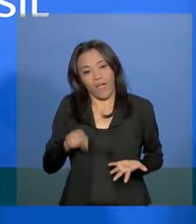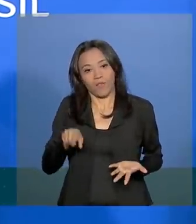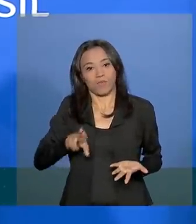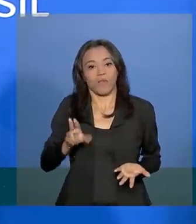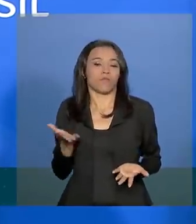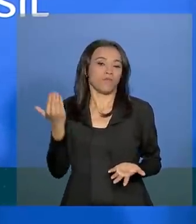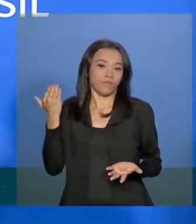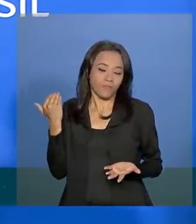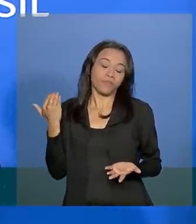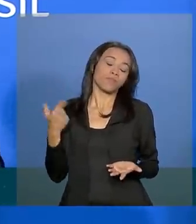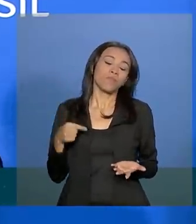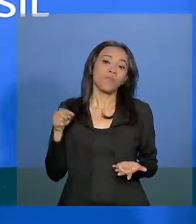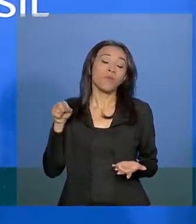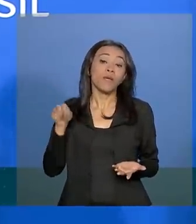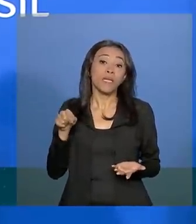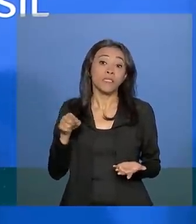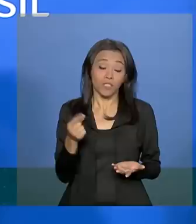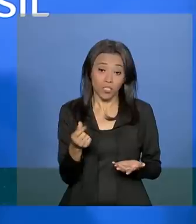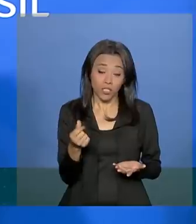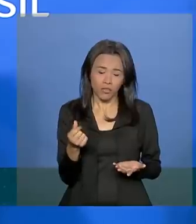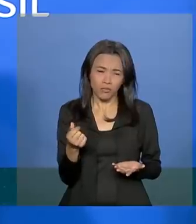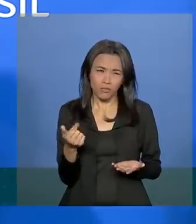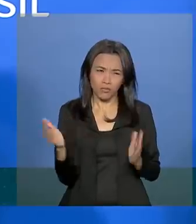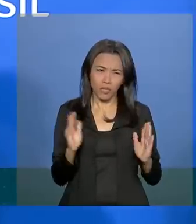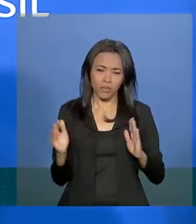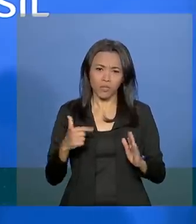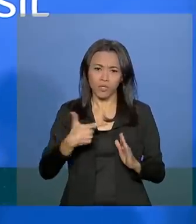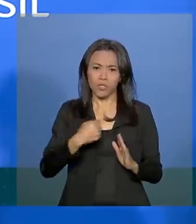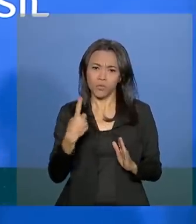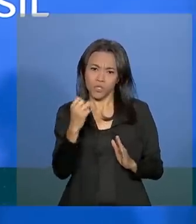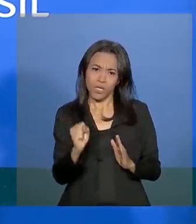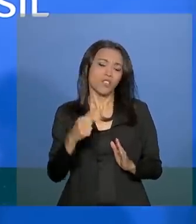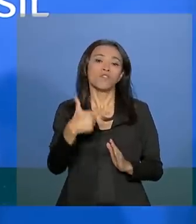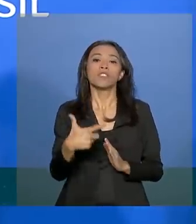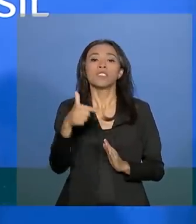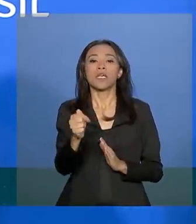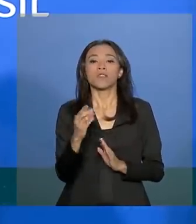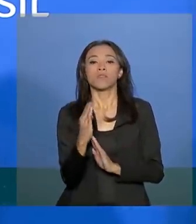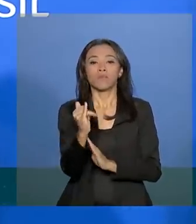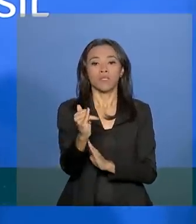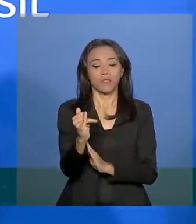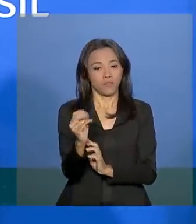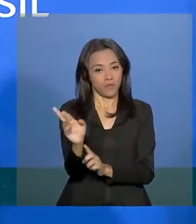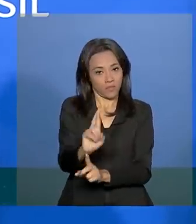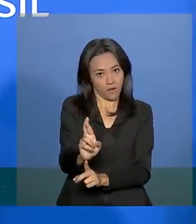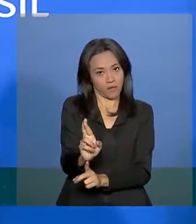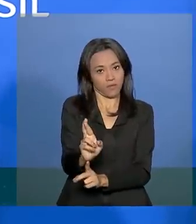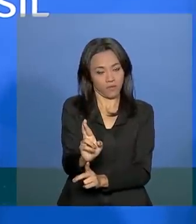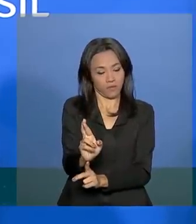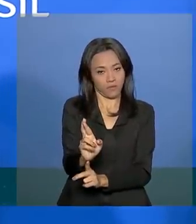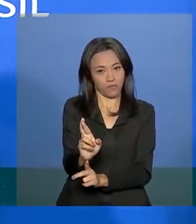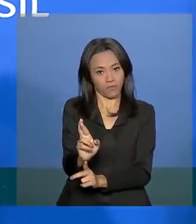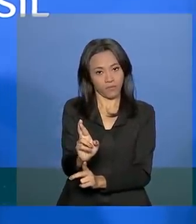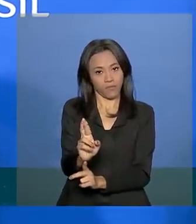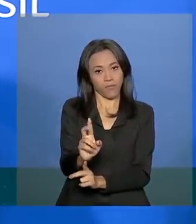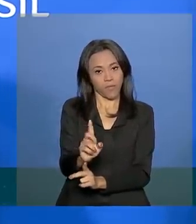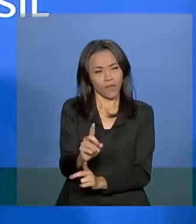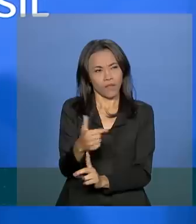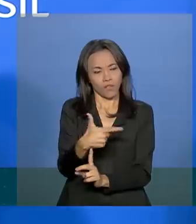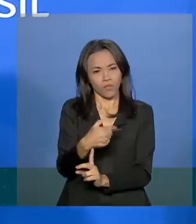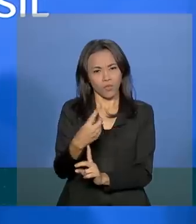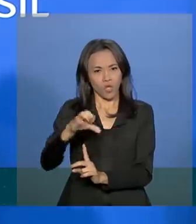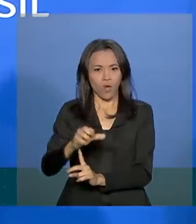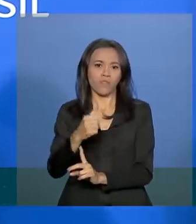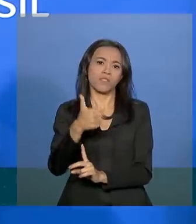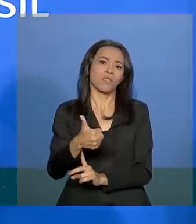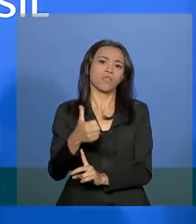montante eu em 2008 27 bilhões de reais em 2009 180